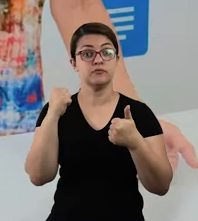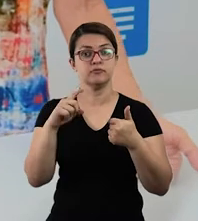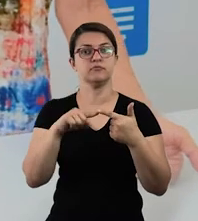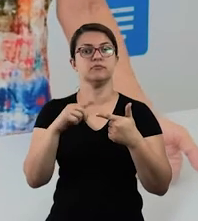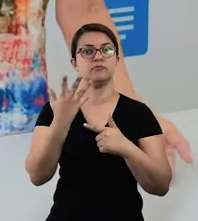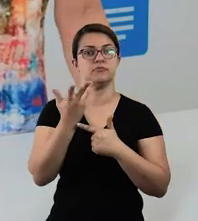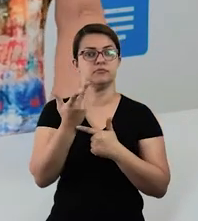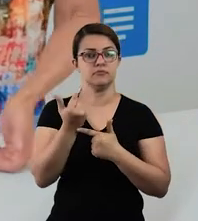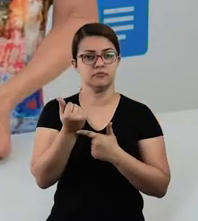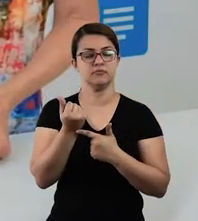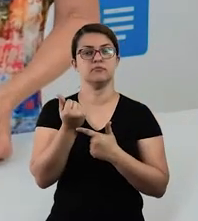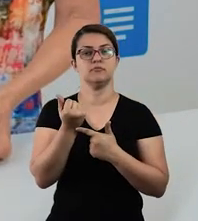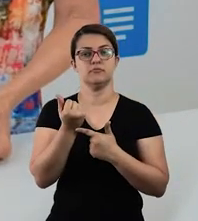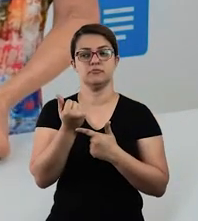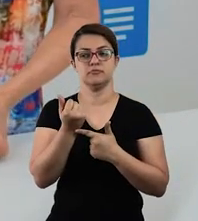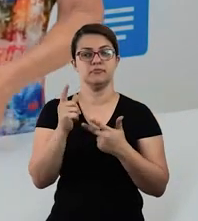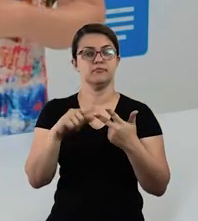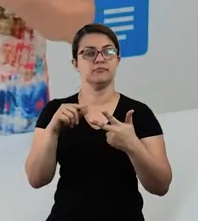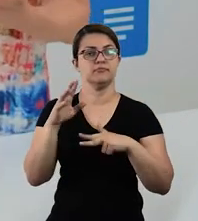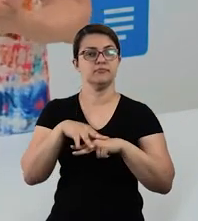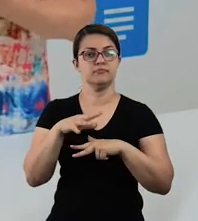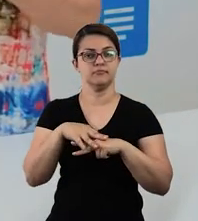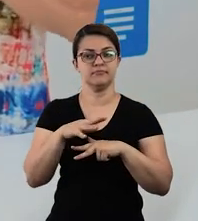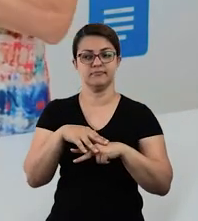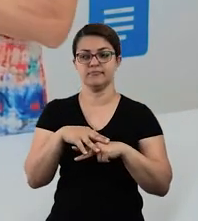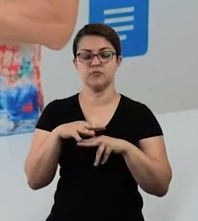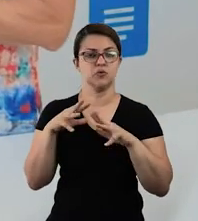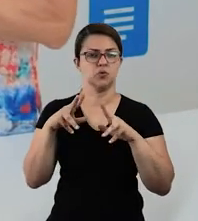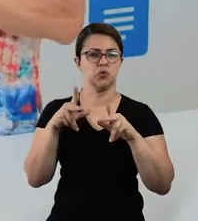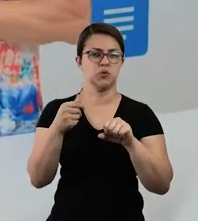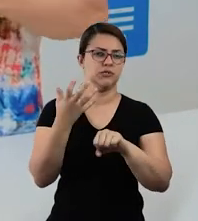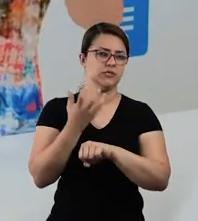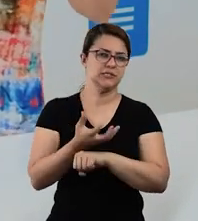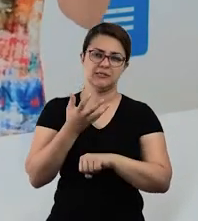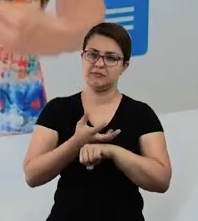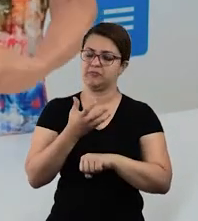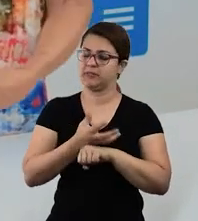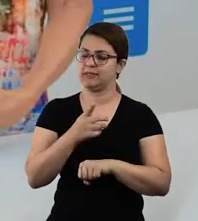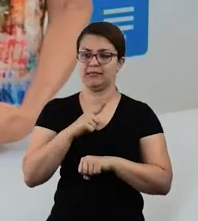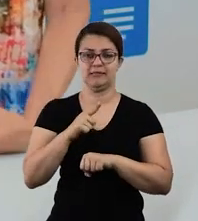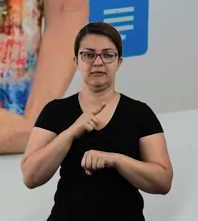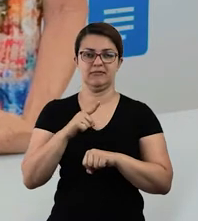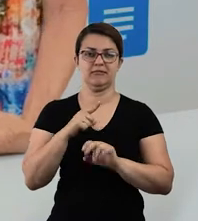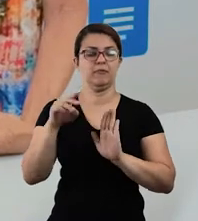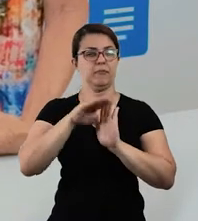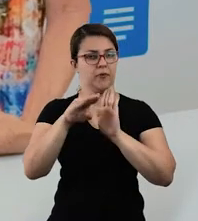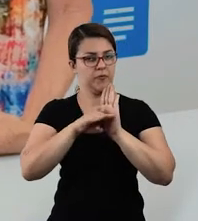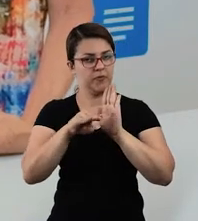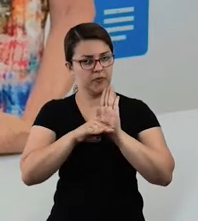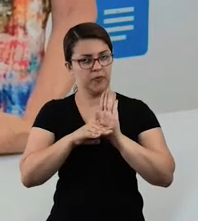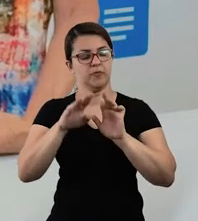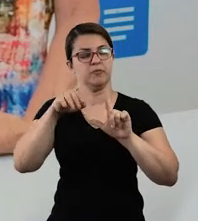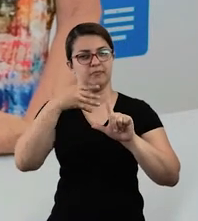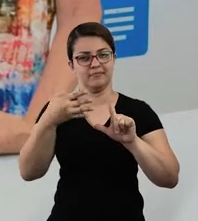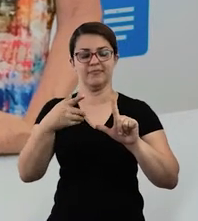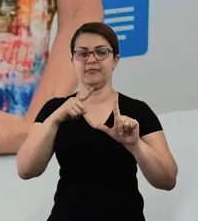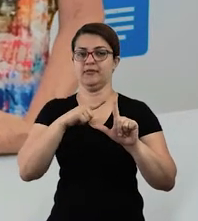física, arte, matemática, para todos os dias tem toda a grade de horário, tudo